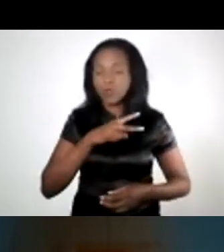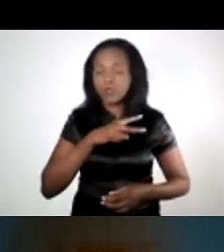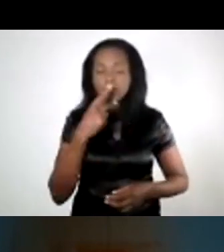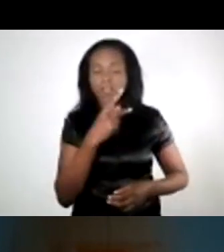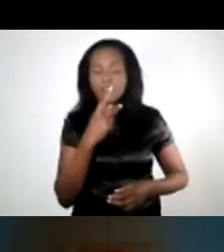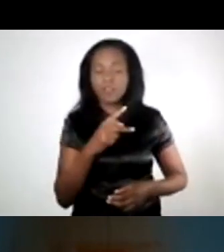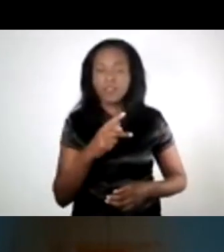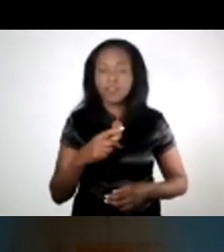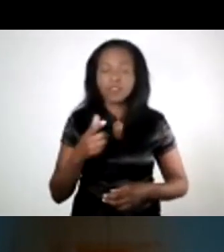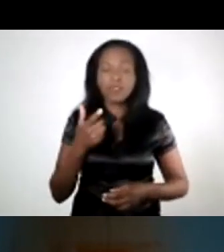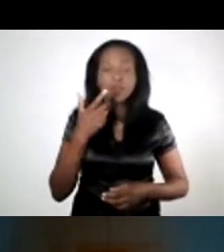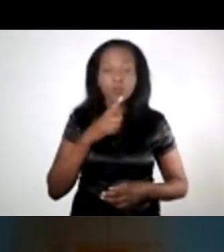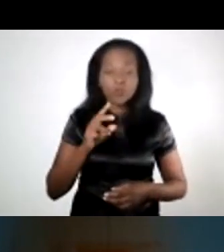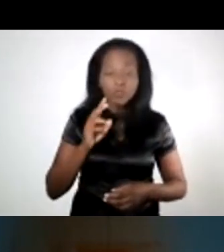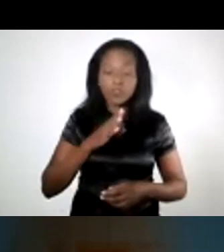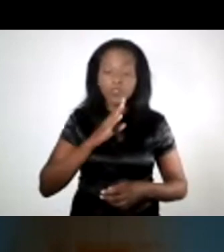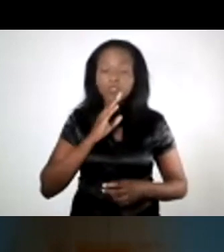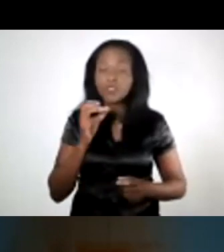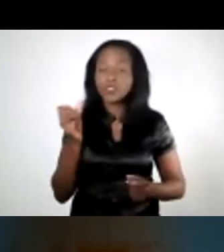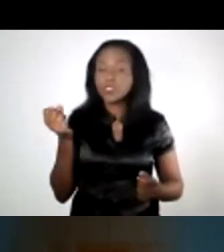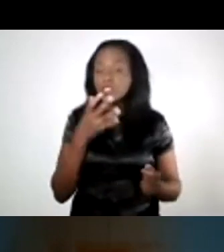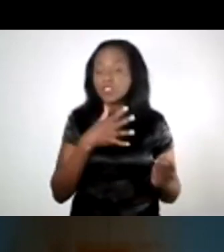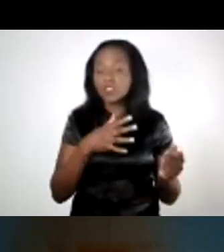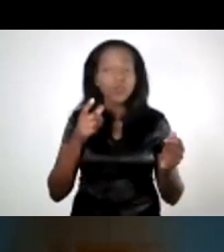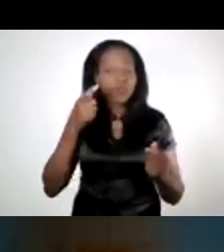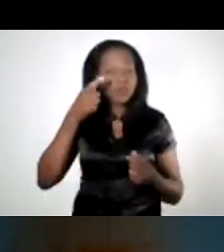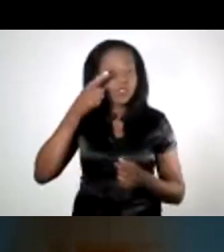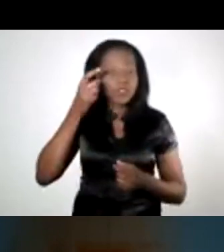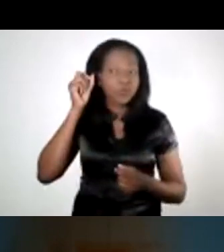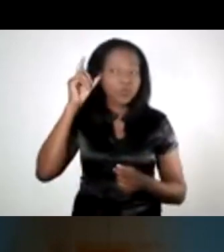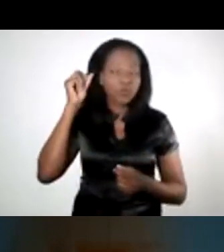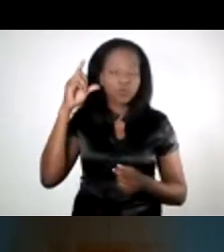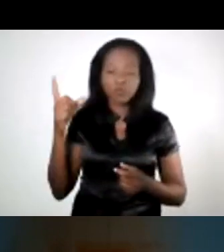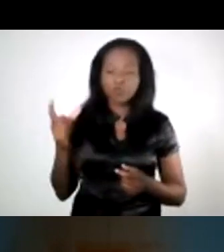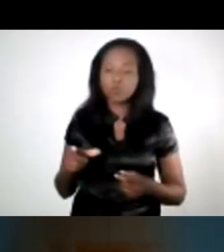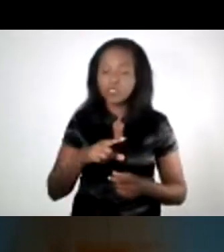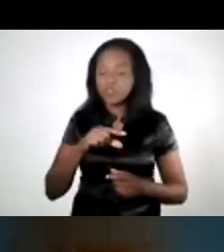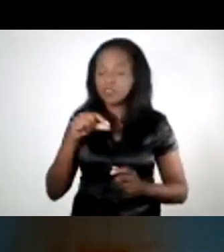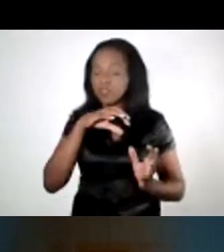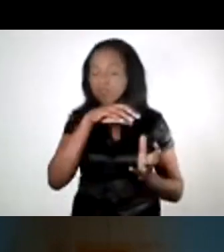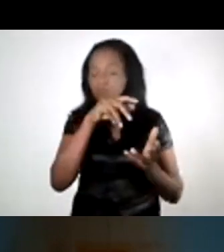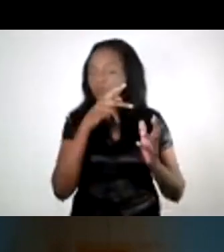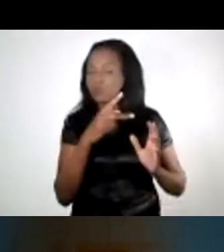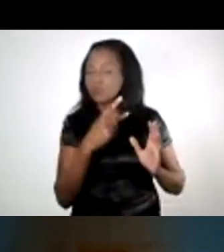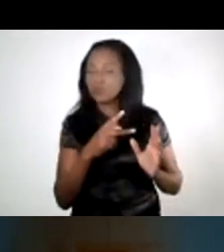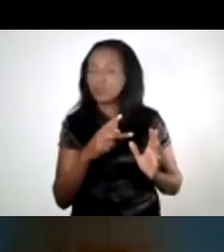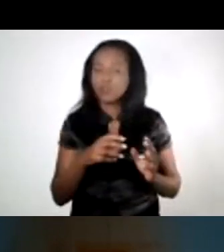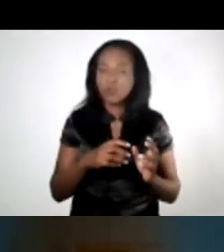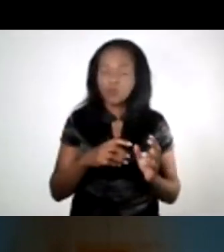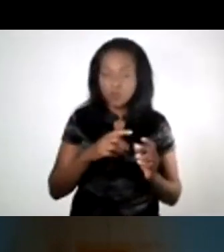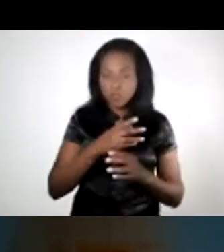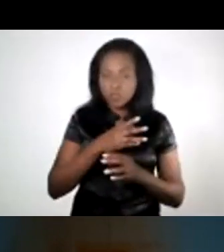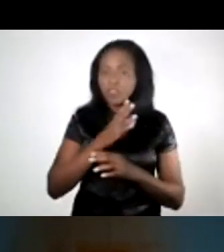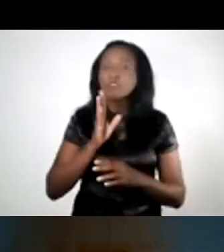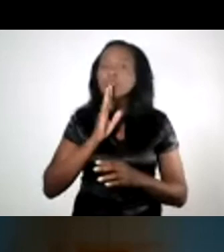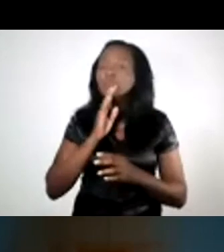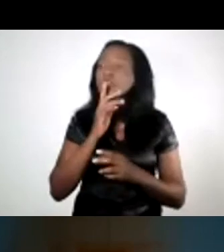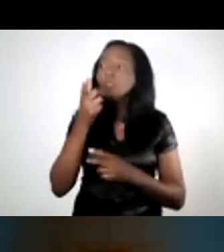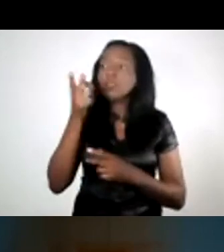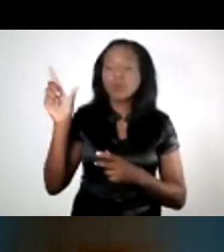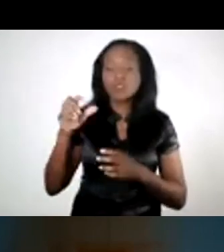as outras culturas, saiam da bolha, né? Porque quando eu li o seu livro, o